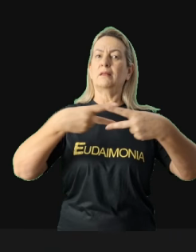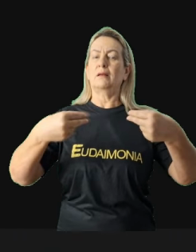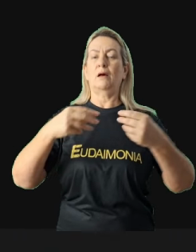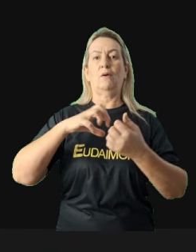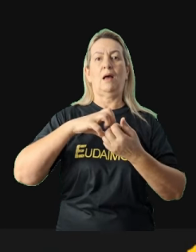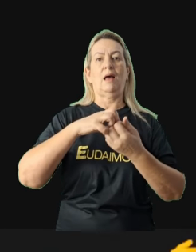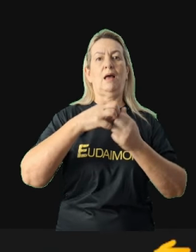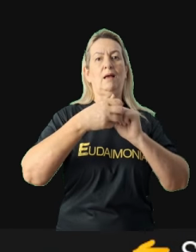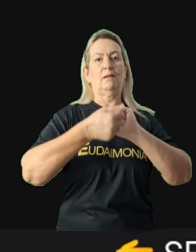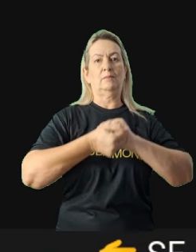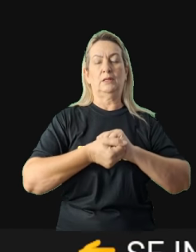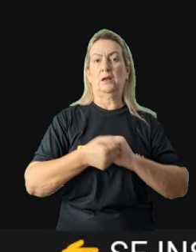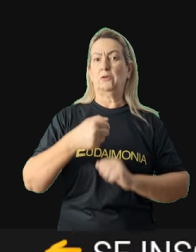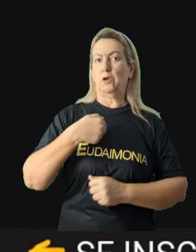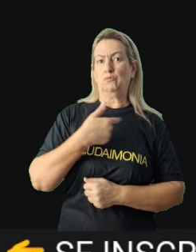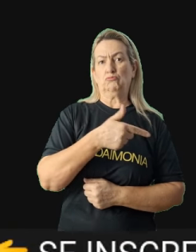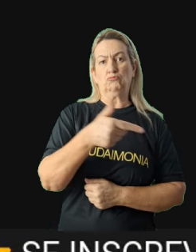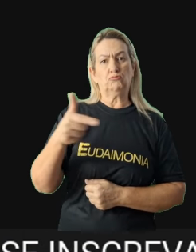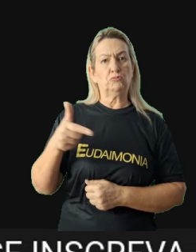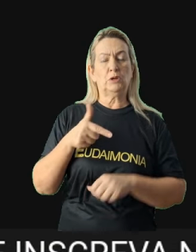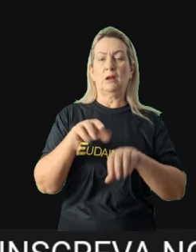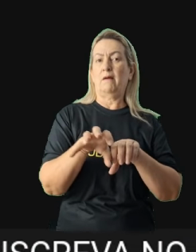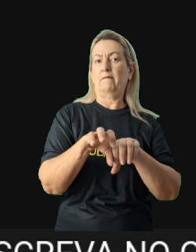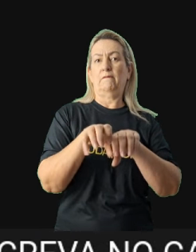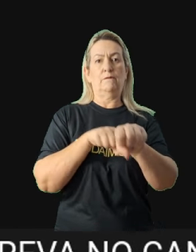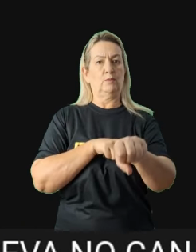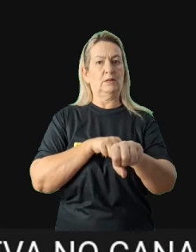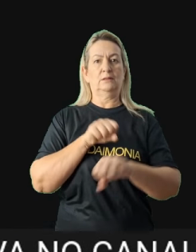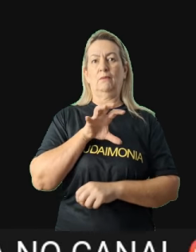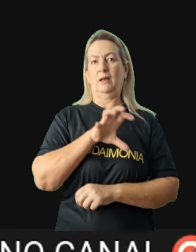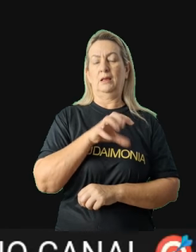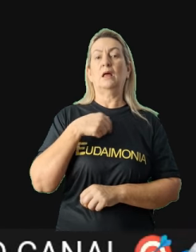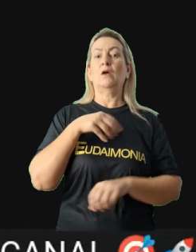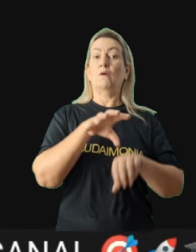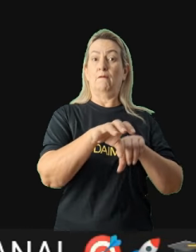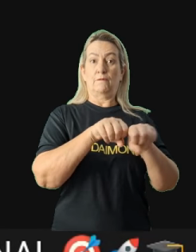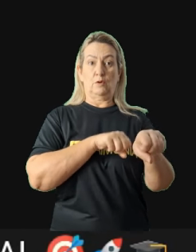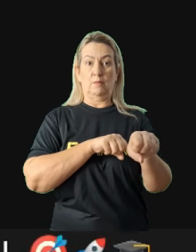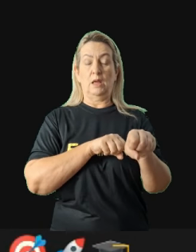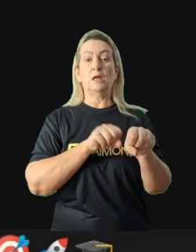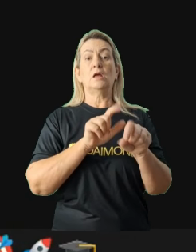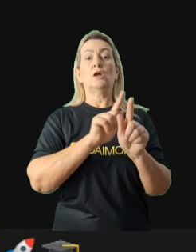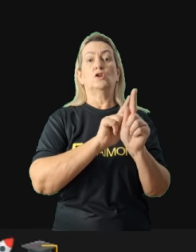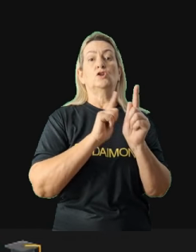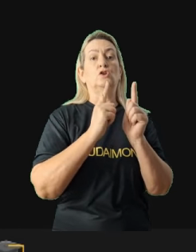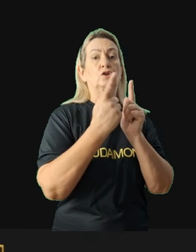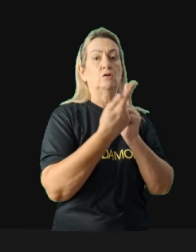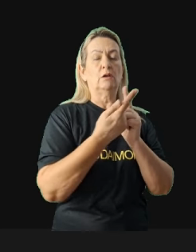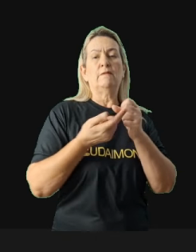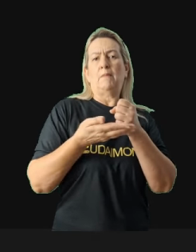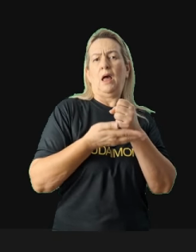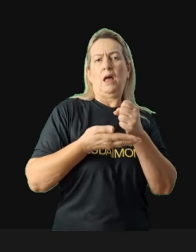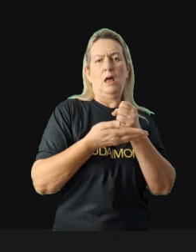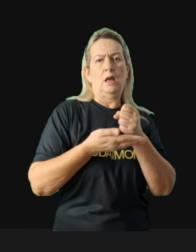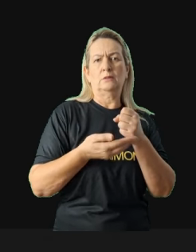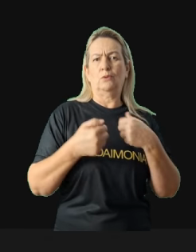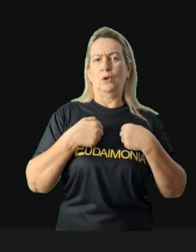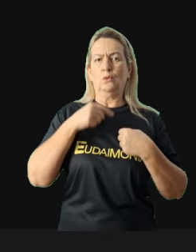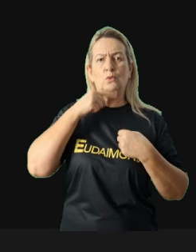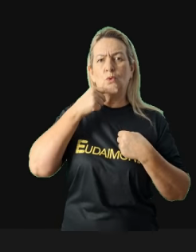adaptados. Eu não tive essa formação. Eu tenho uma formação na área de geografia, uma formação básica. Eu não